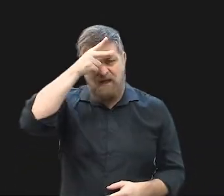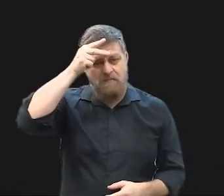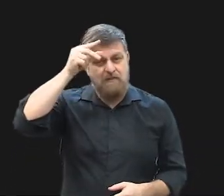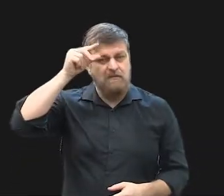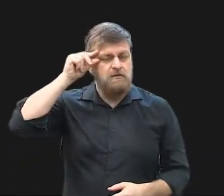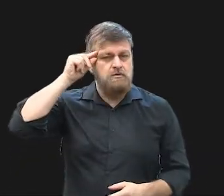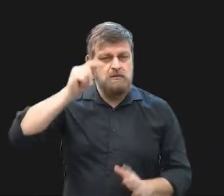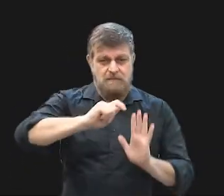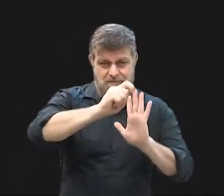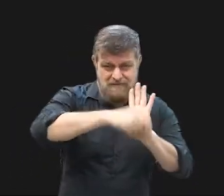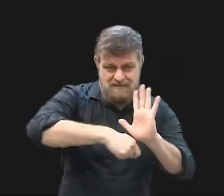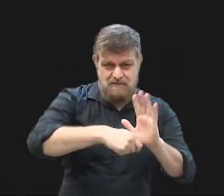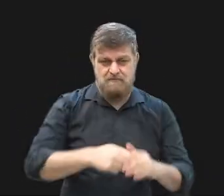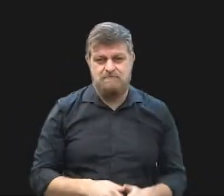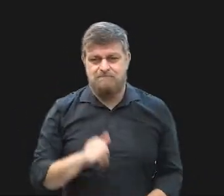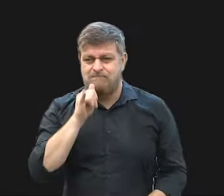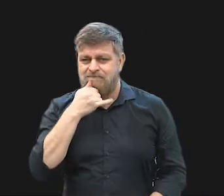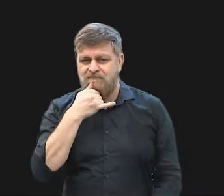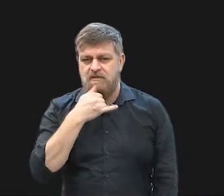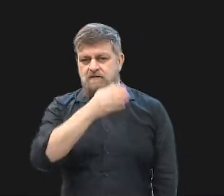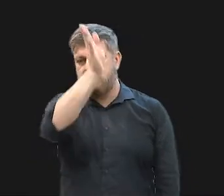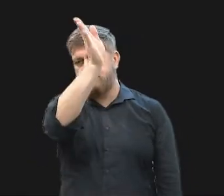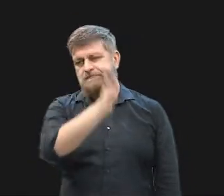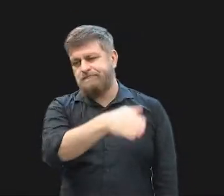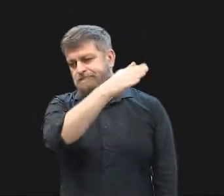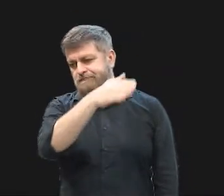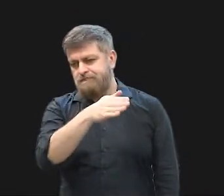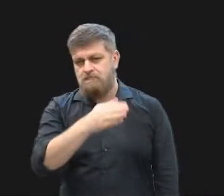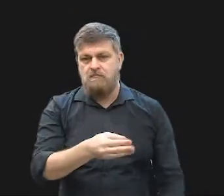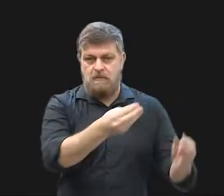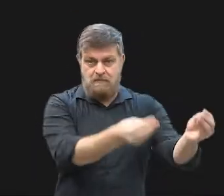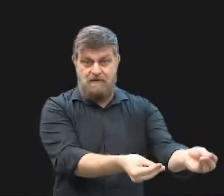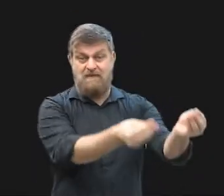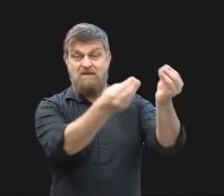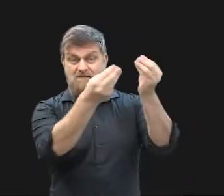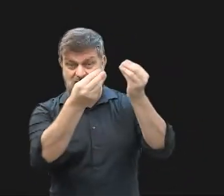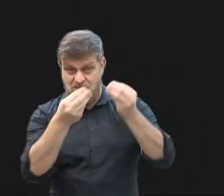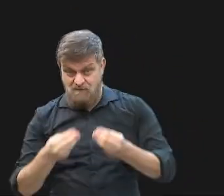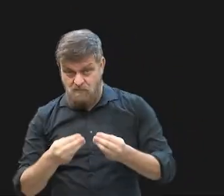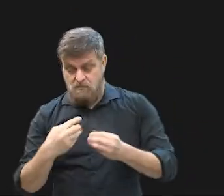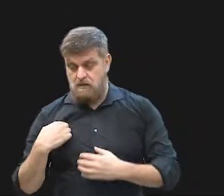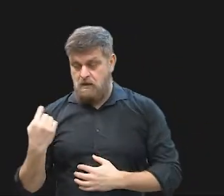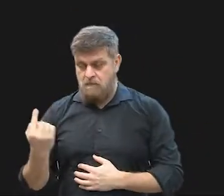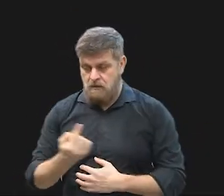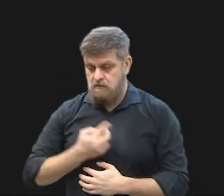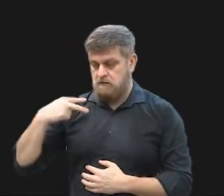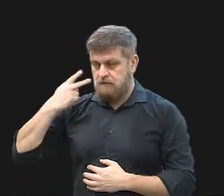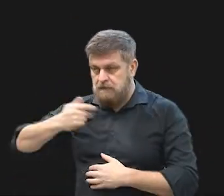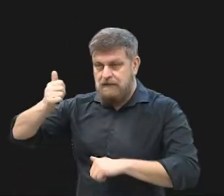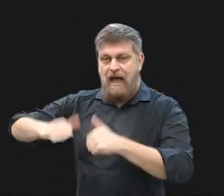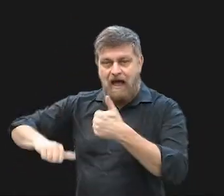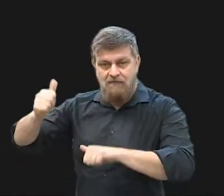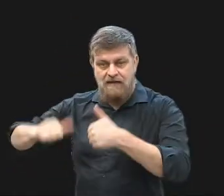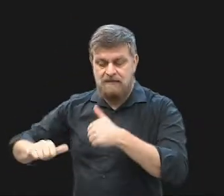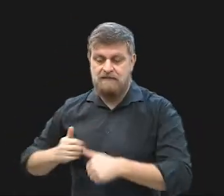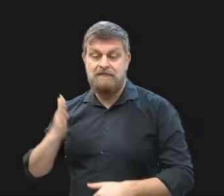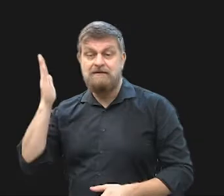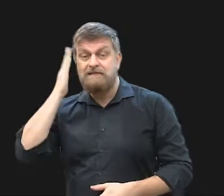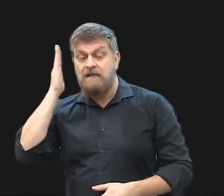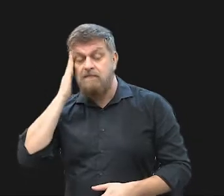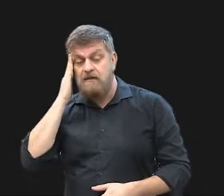sancionar ou vetar. Infelizmente ele vetou, mas agora volta para a Câmara. Para a